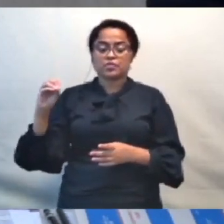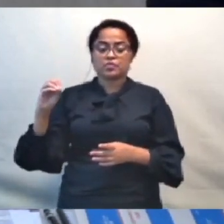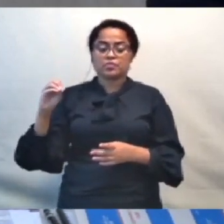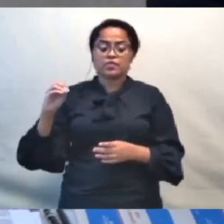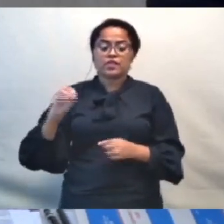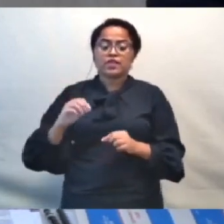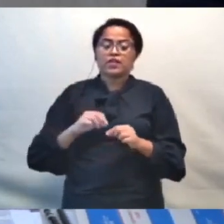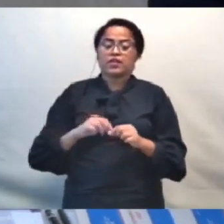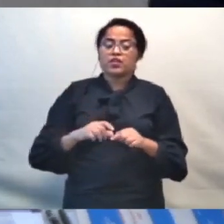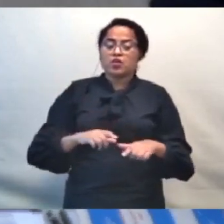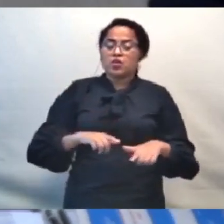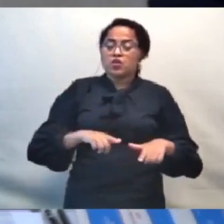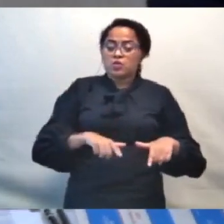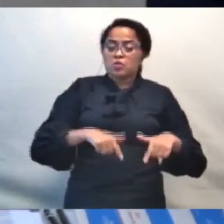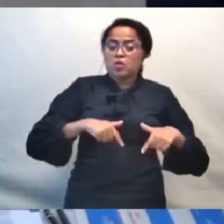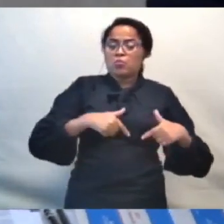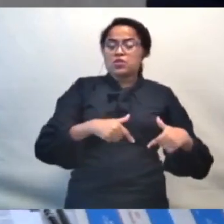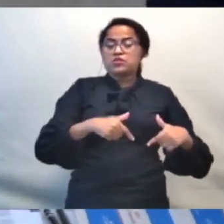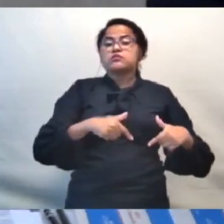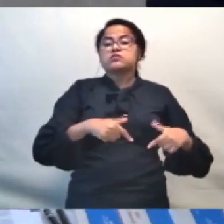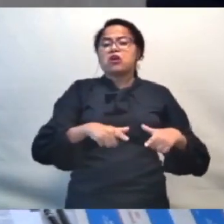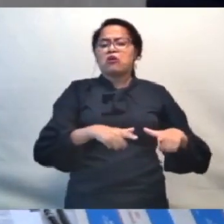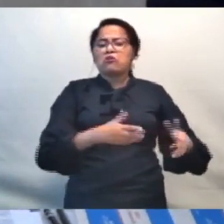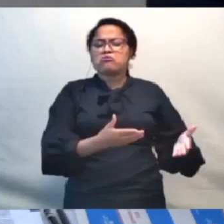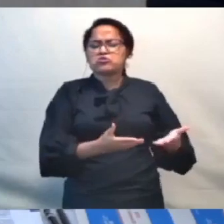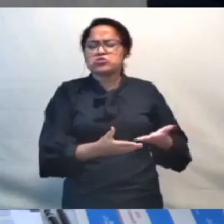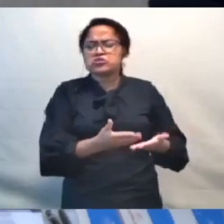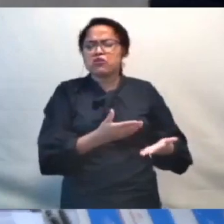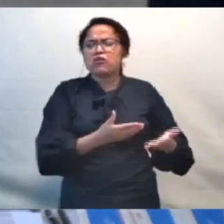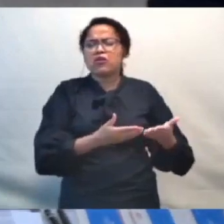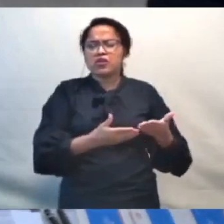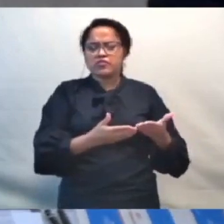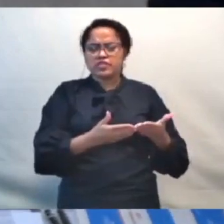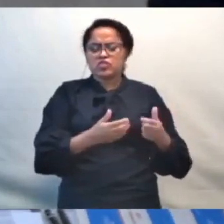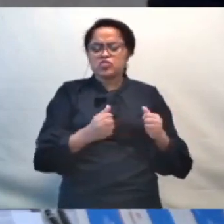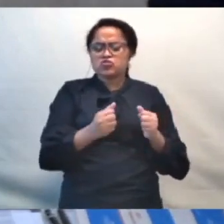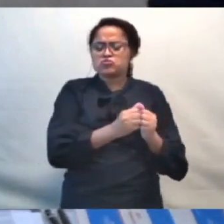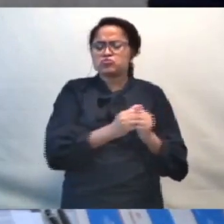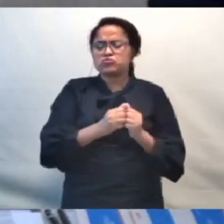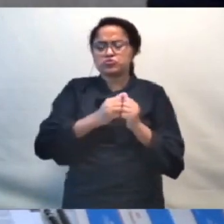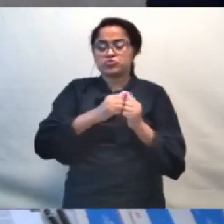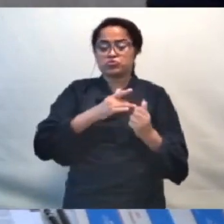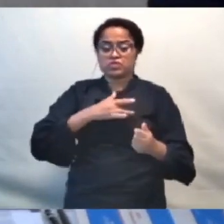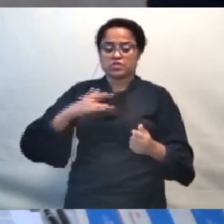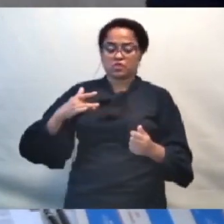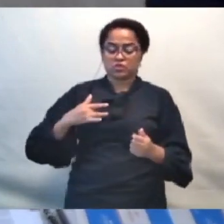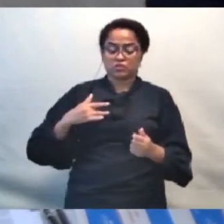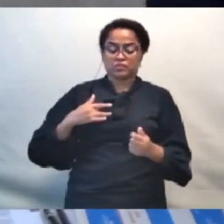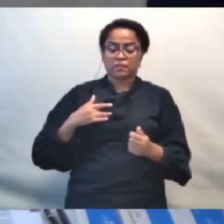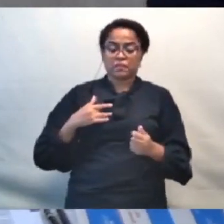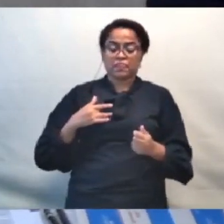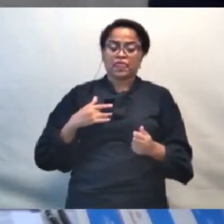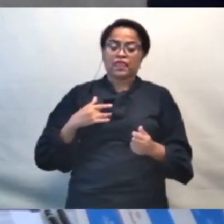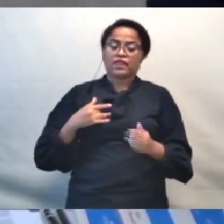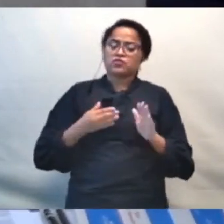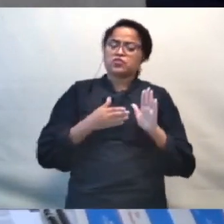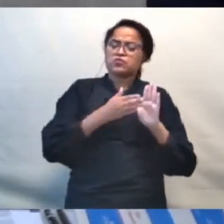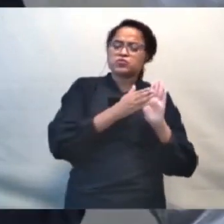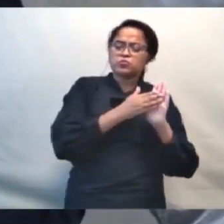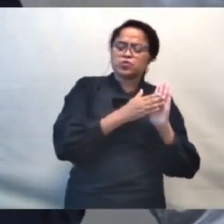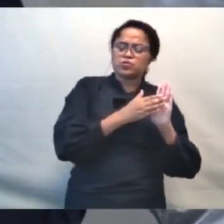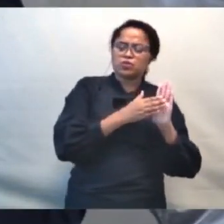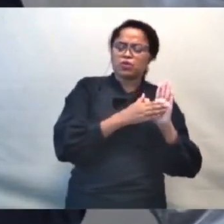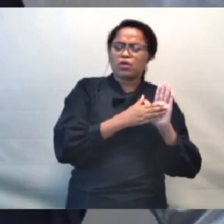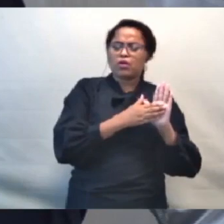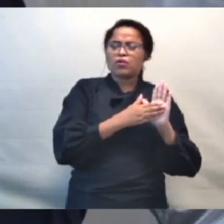urbana na interface junto com a saúde. Nós temos um protocolo de já